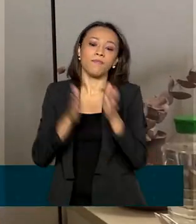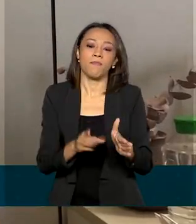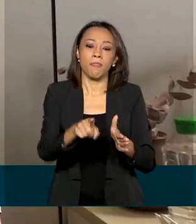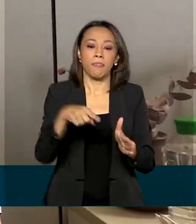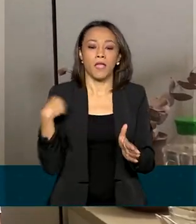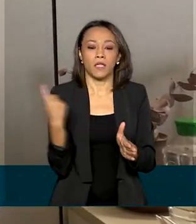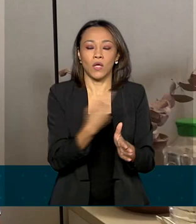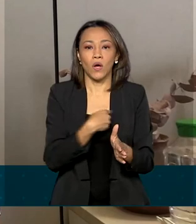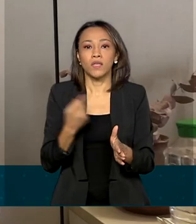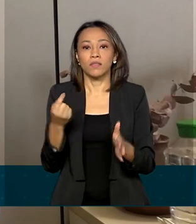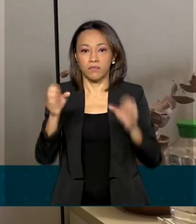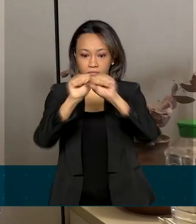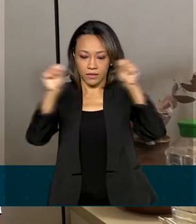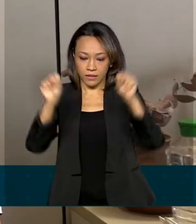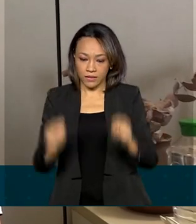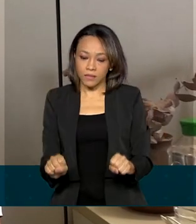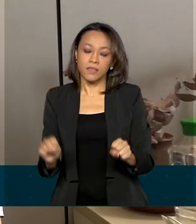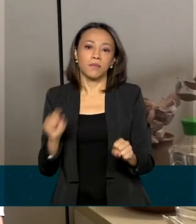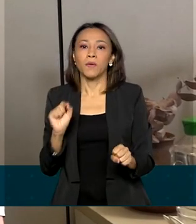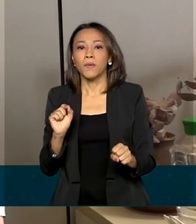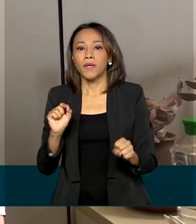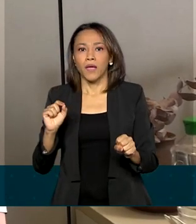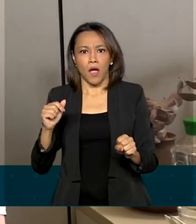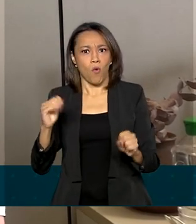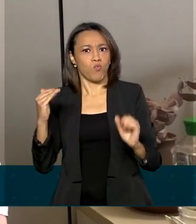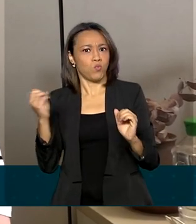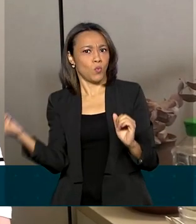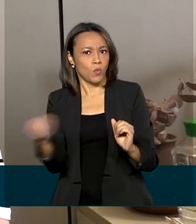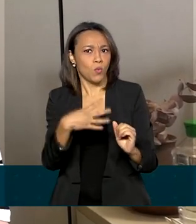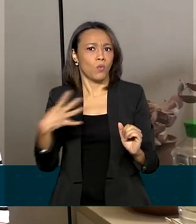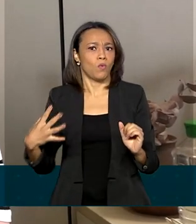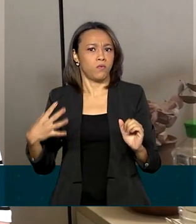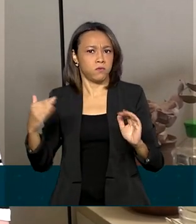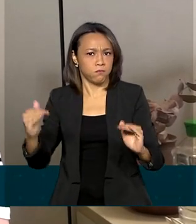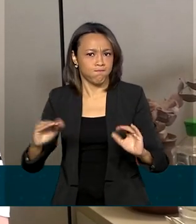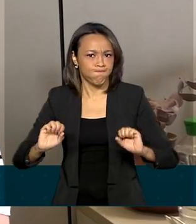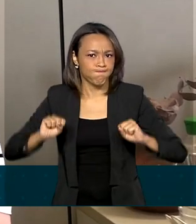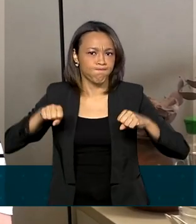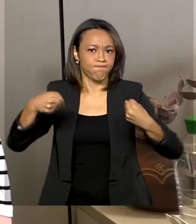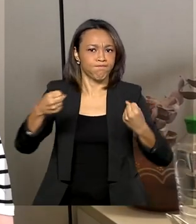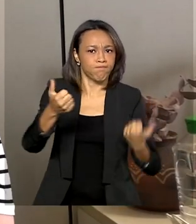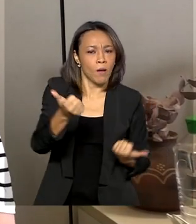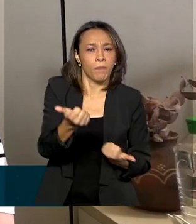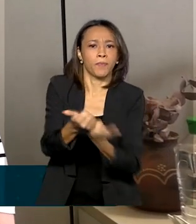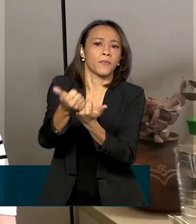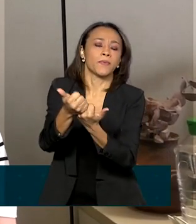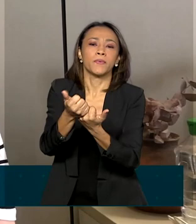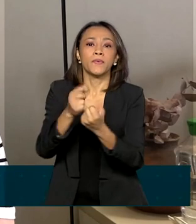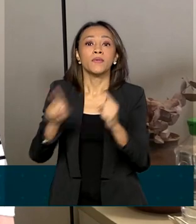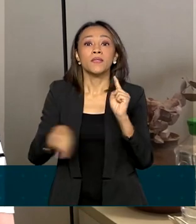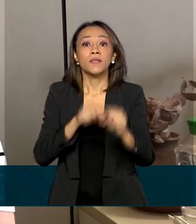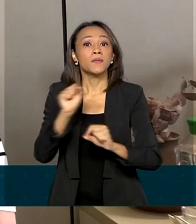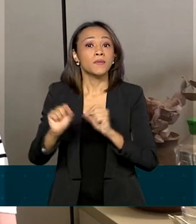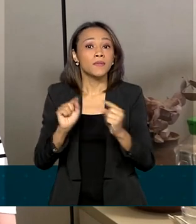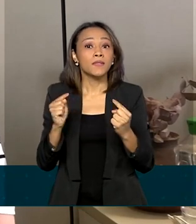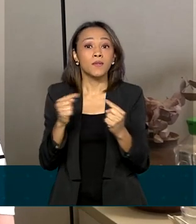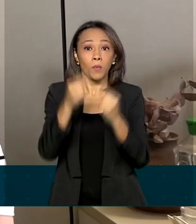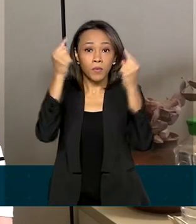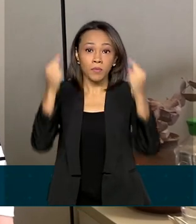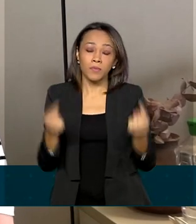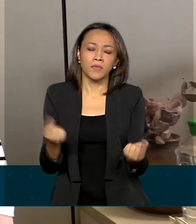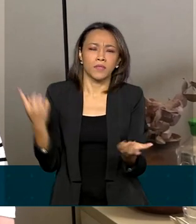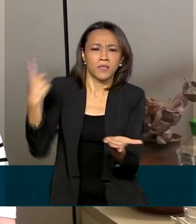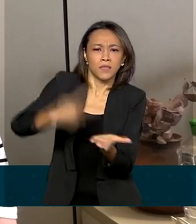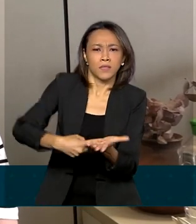rede brasileira de bancos de alimentos a um outro patamar, muito mais fortalecido e alinhado a vários compromissos assumidos pelo